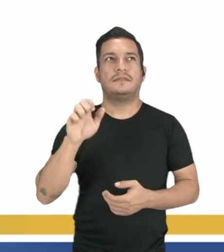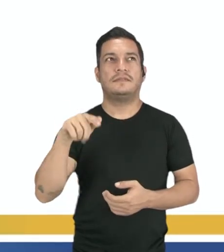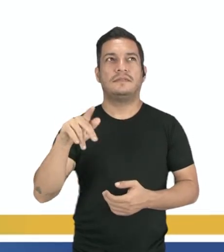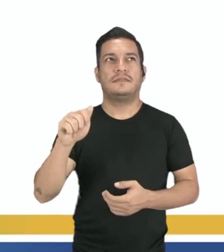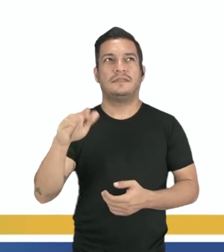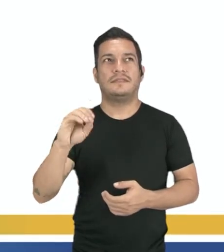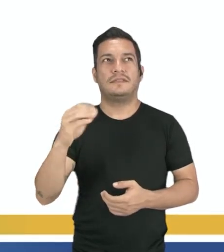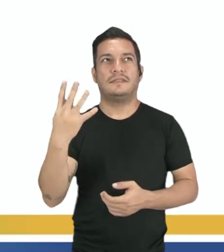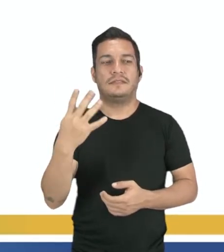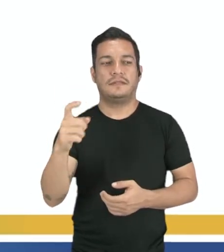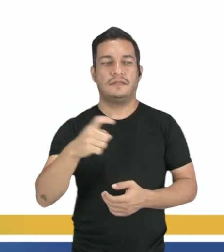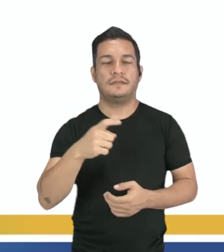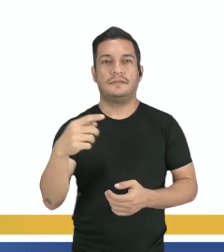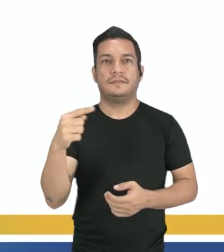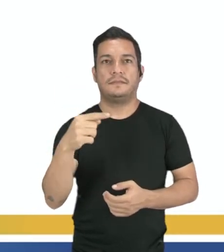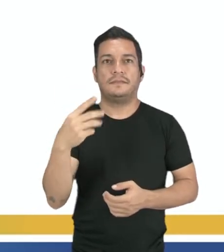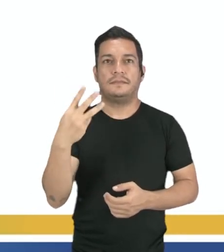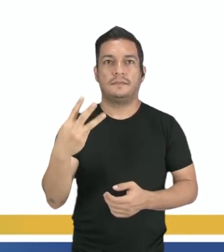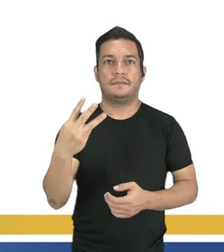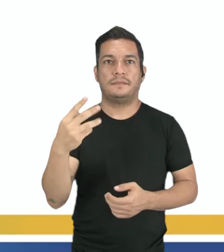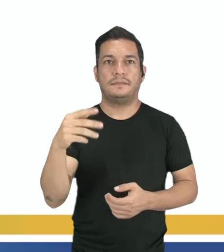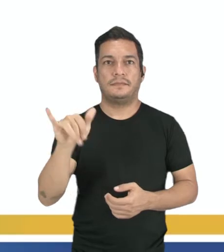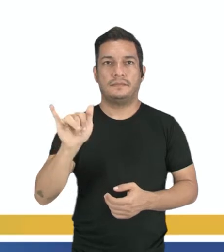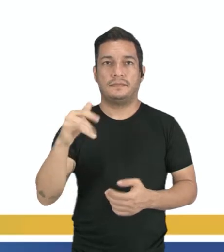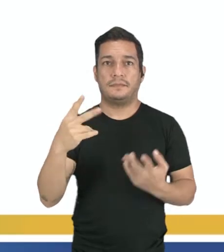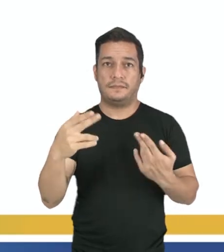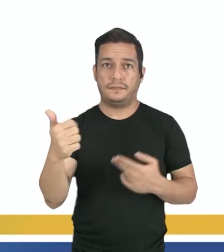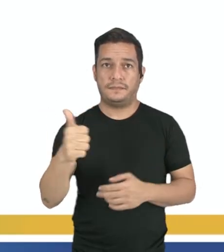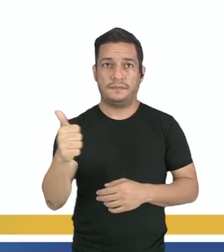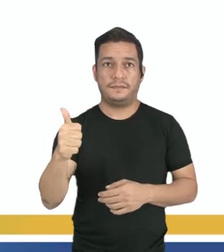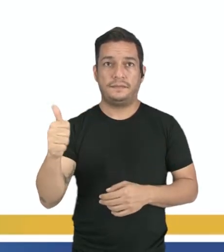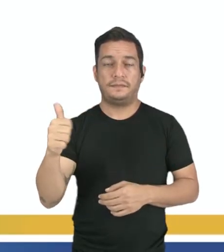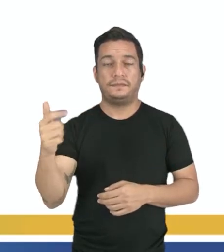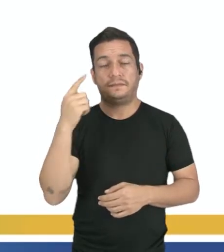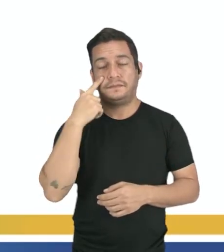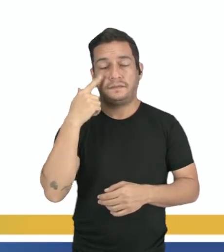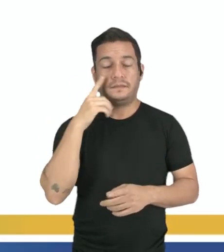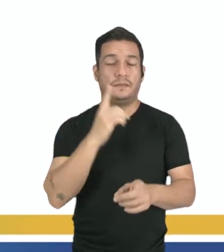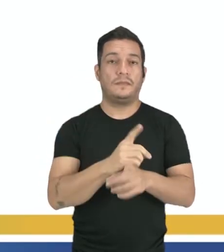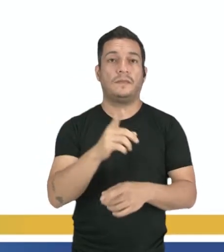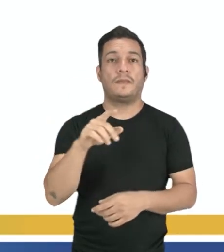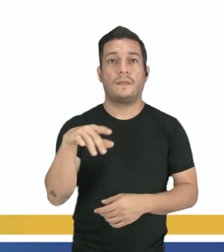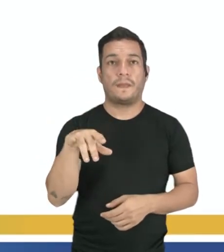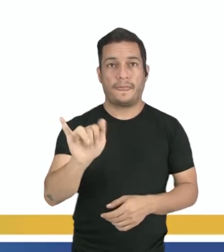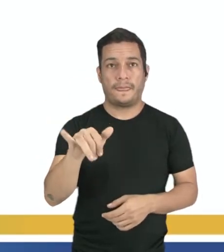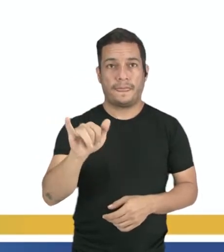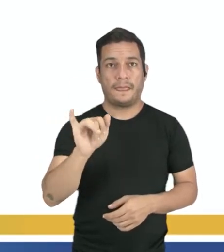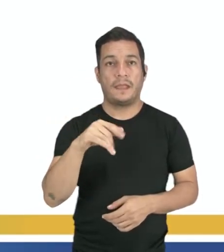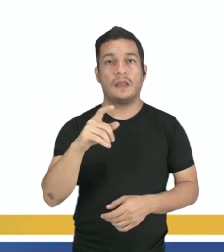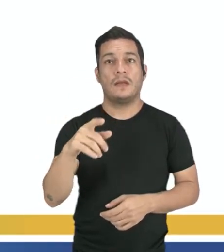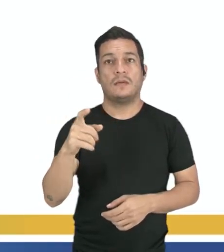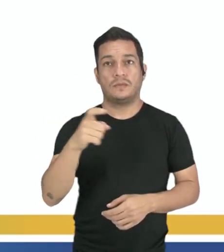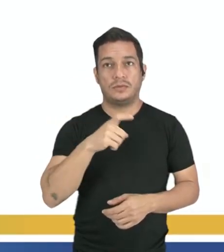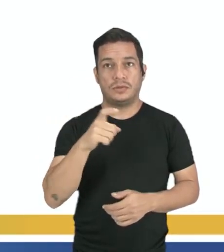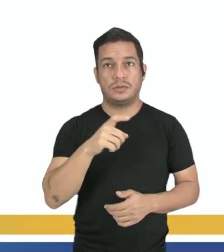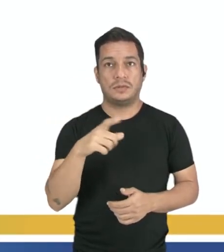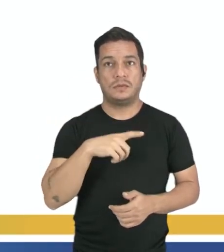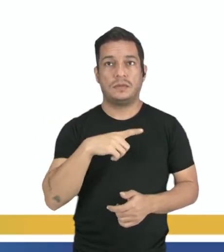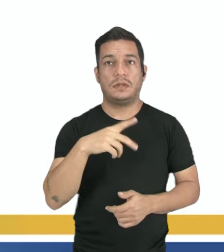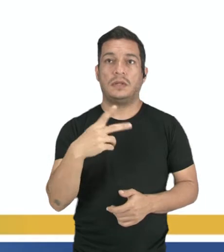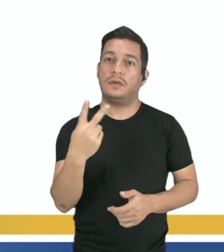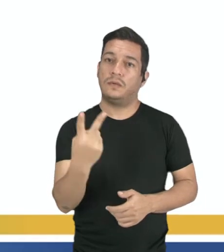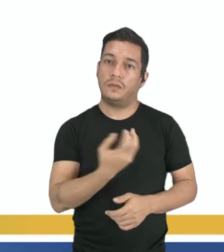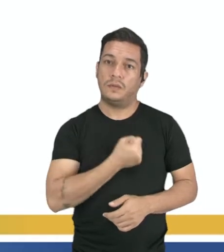4x menos 3y igual a 11, encontre o valor de y quando x assumir valor igual